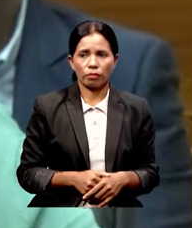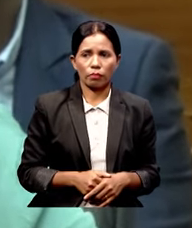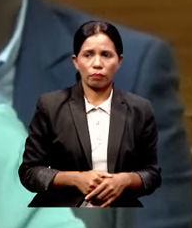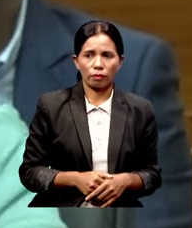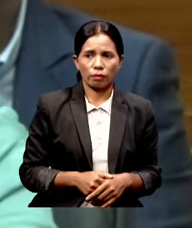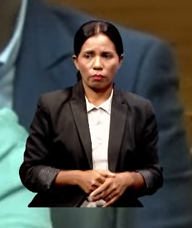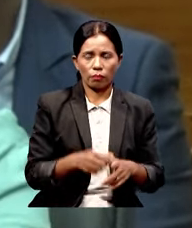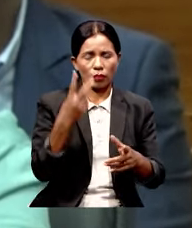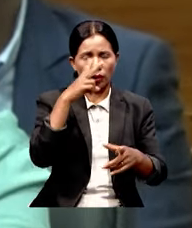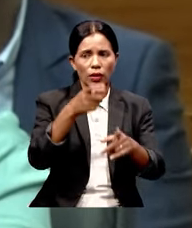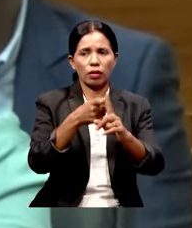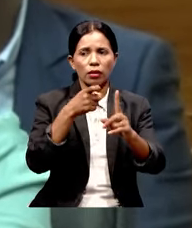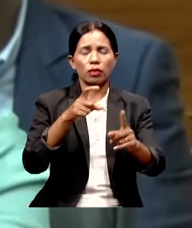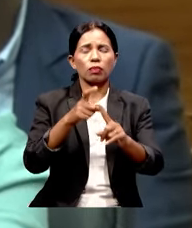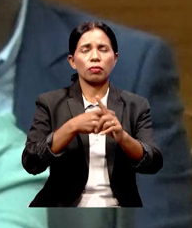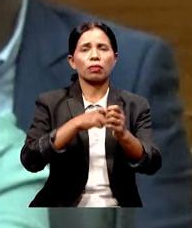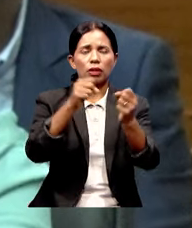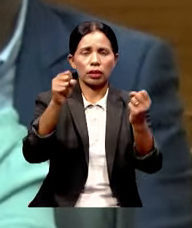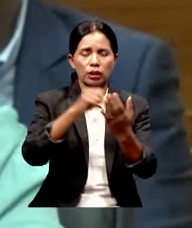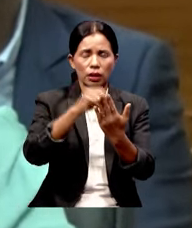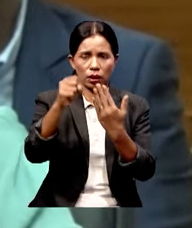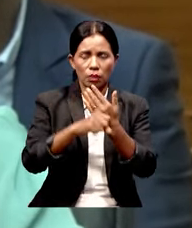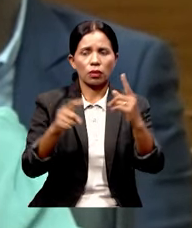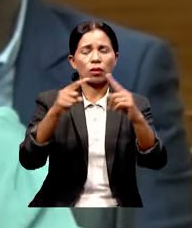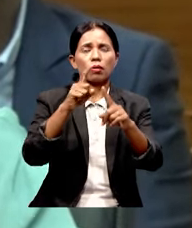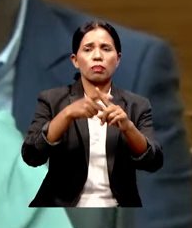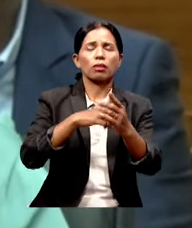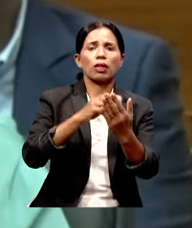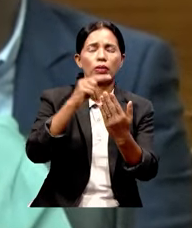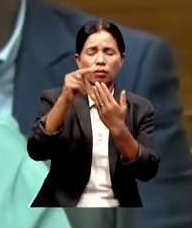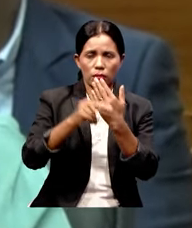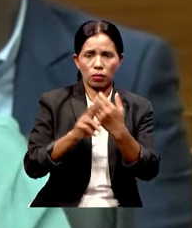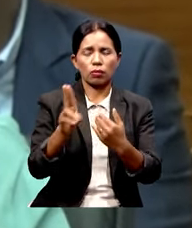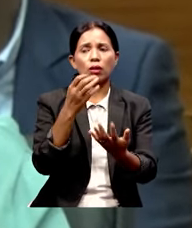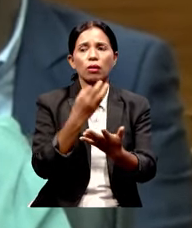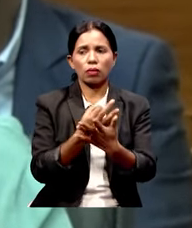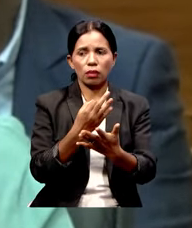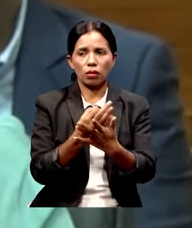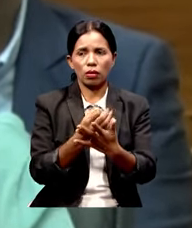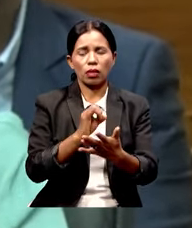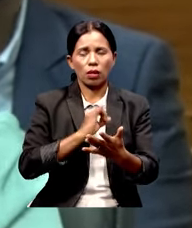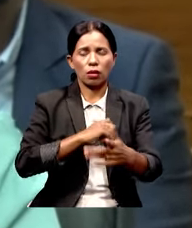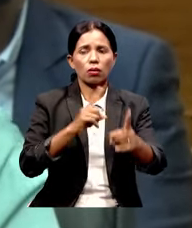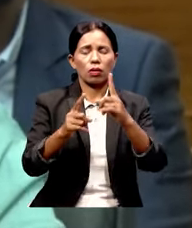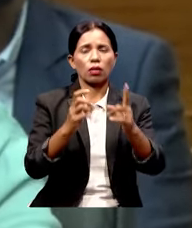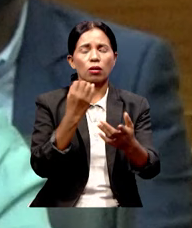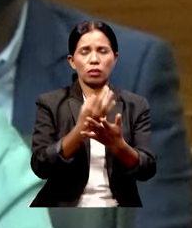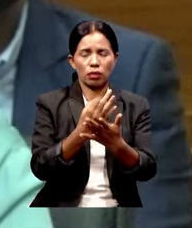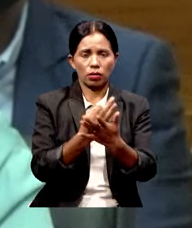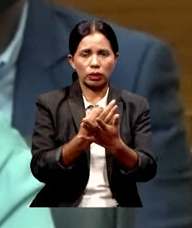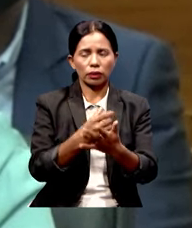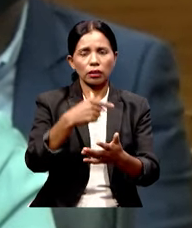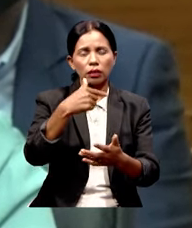Tuir fila fale, o se setembro, to novembro, execução orçamento ao cuya execução real da cash